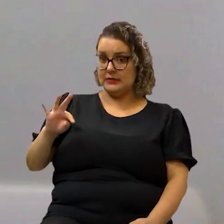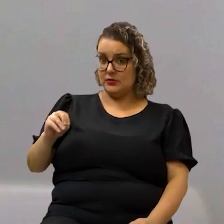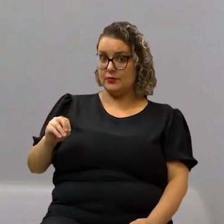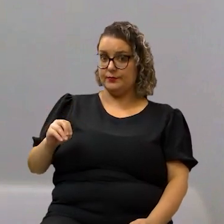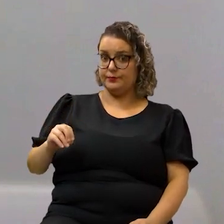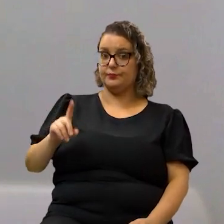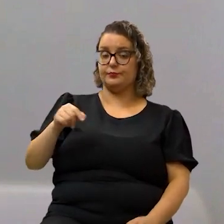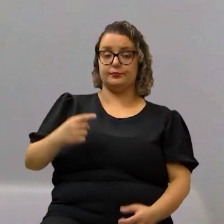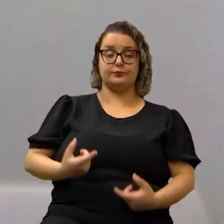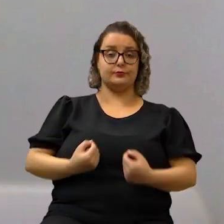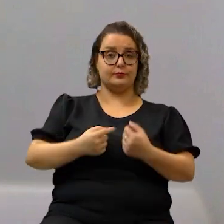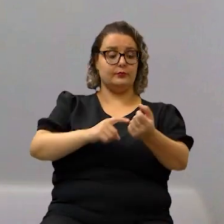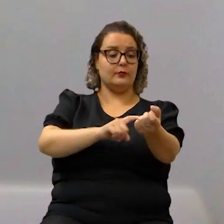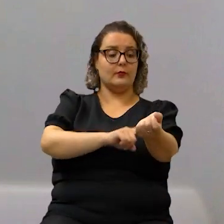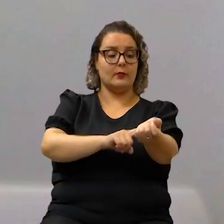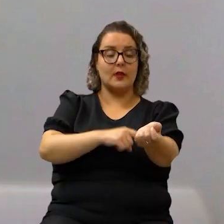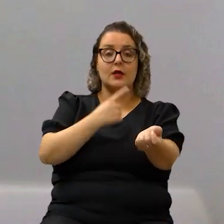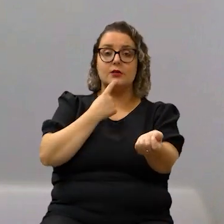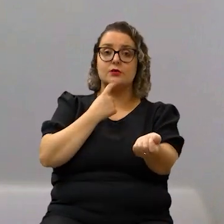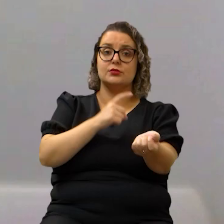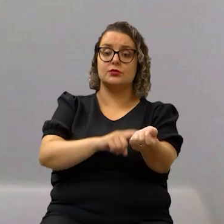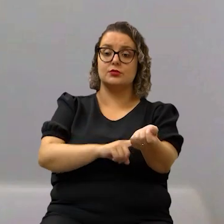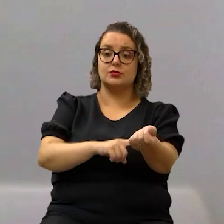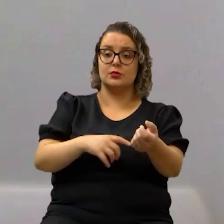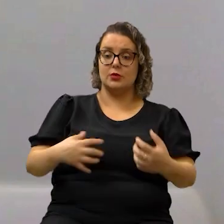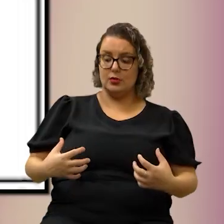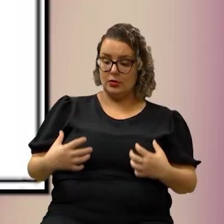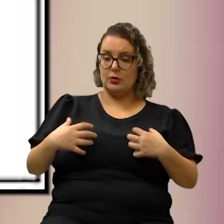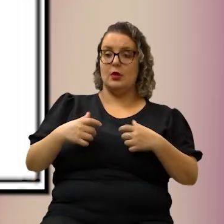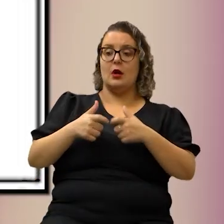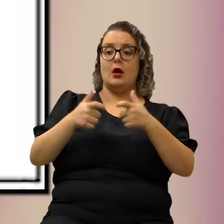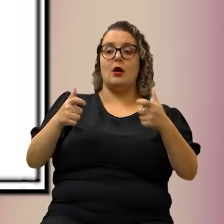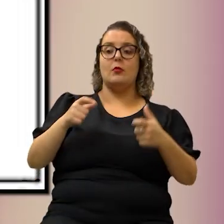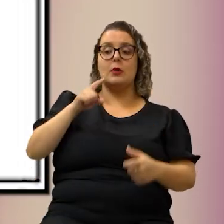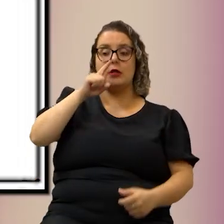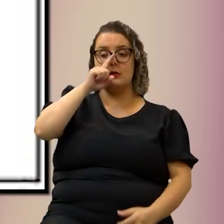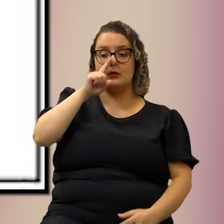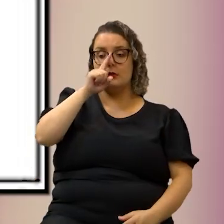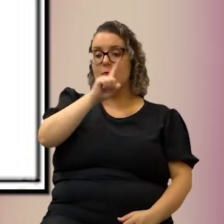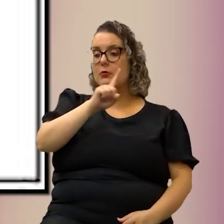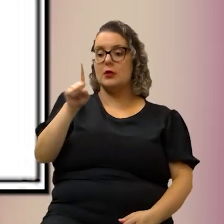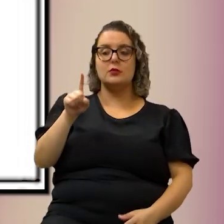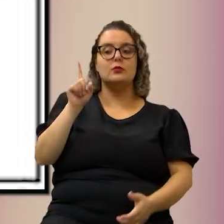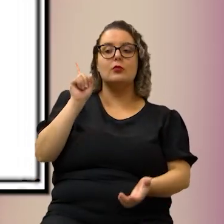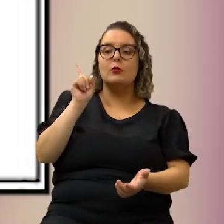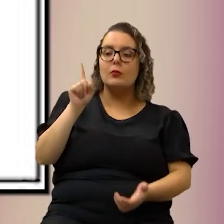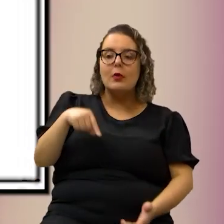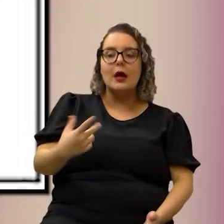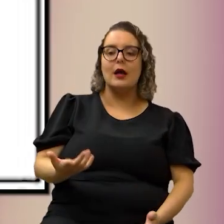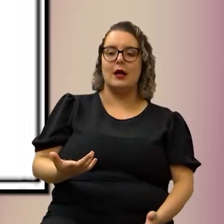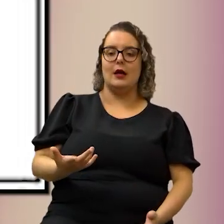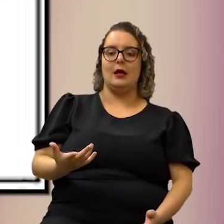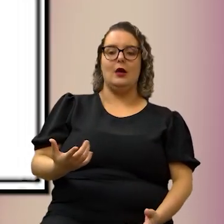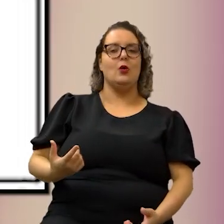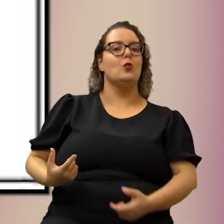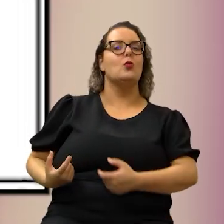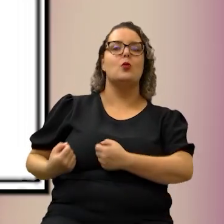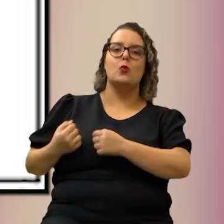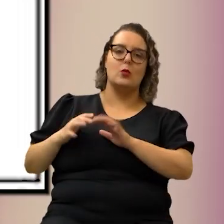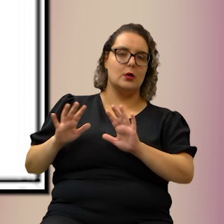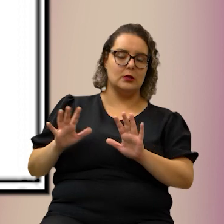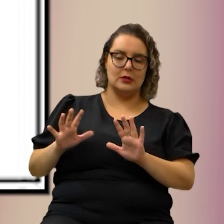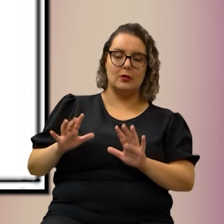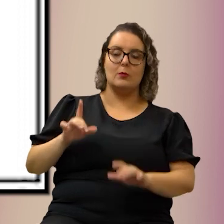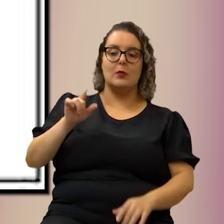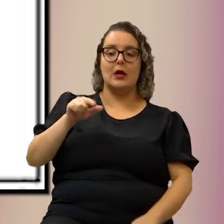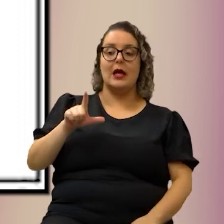sangue, que a prótese de silicone pode aumentar um pouco esse risco, mas ele não é exatamente um câncer da mama.